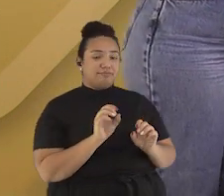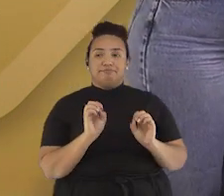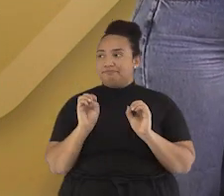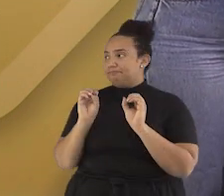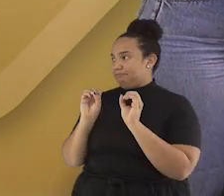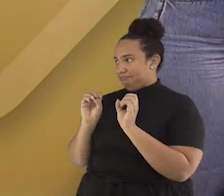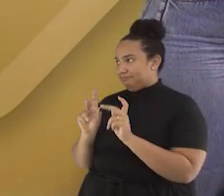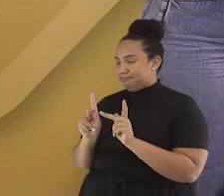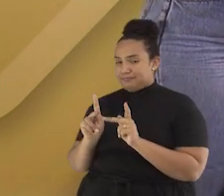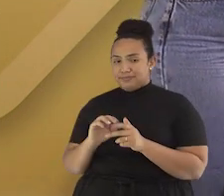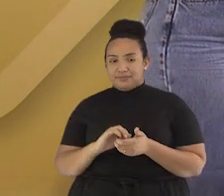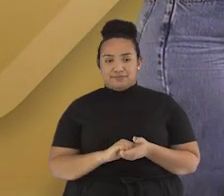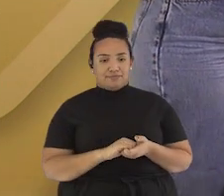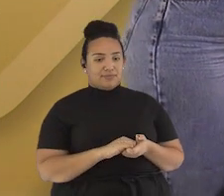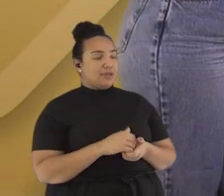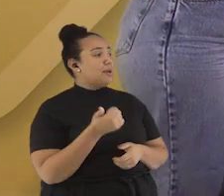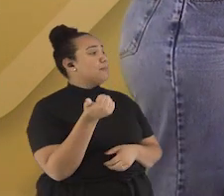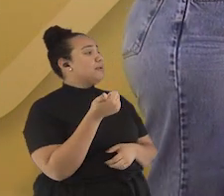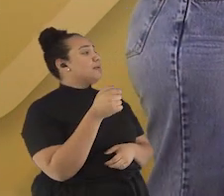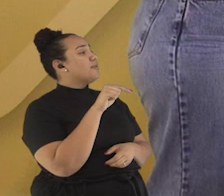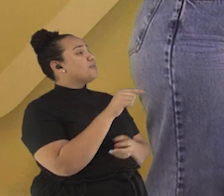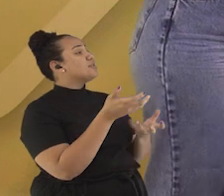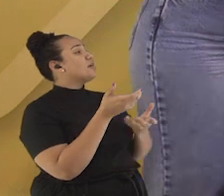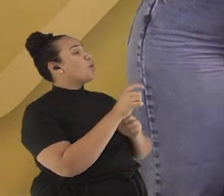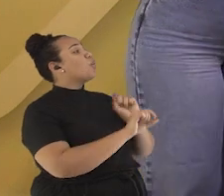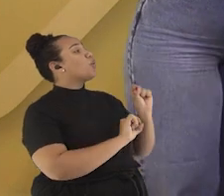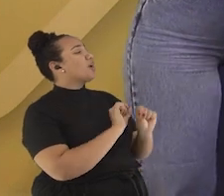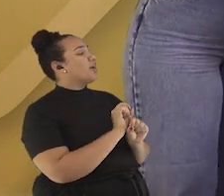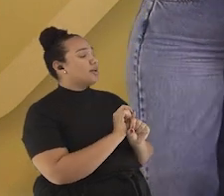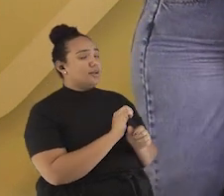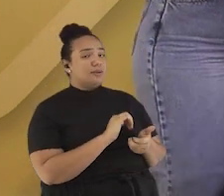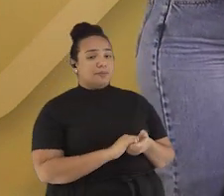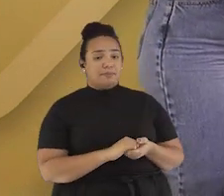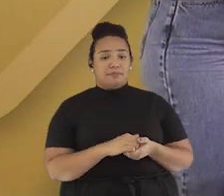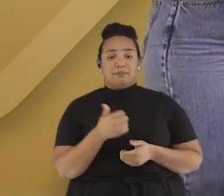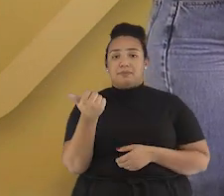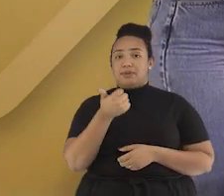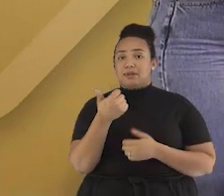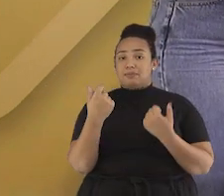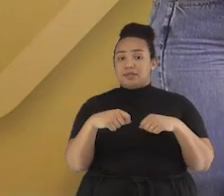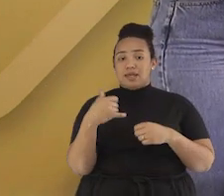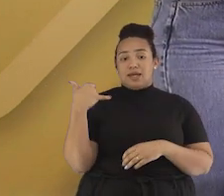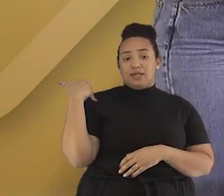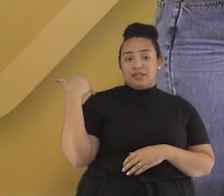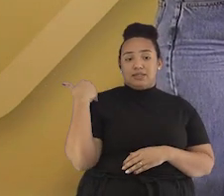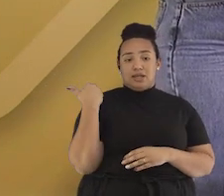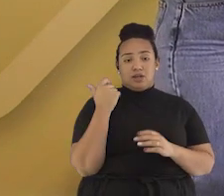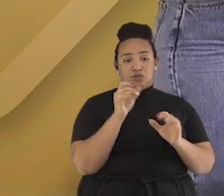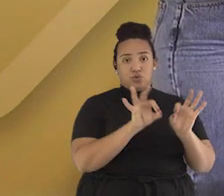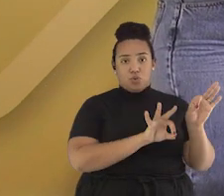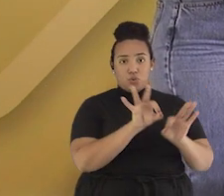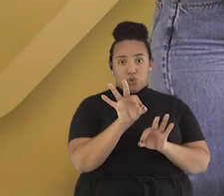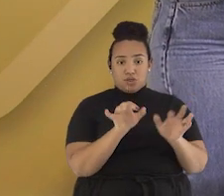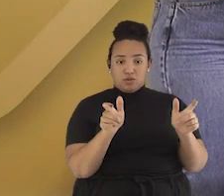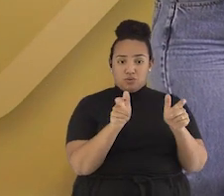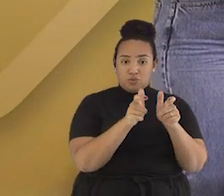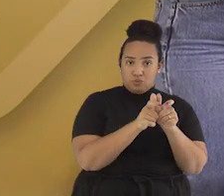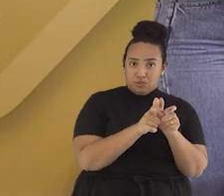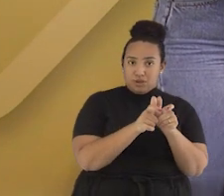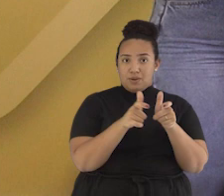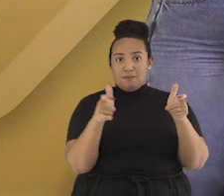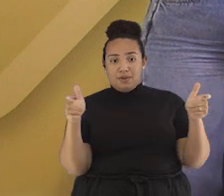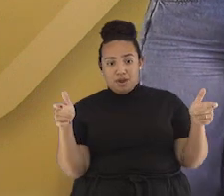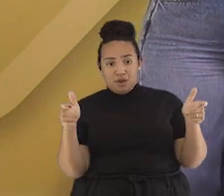você quer, correto? Correto, Então vamos vamos lá. lá. Então a primeira coisa que você quer é o quê? Você tem que organizar as idades em